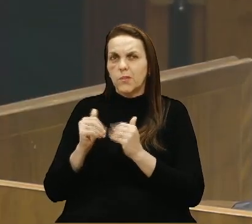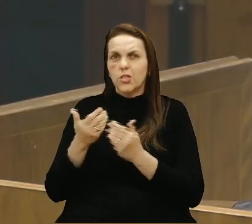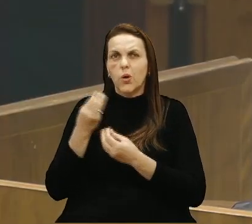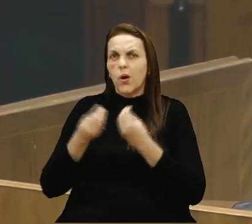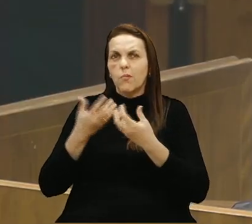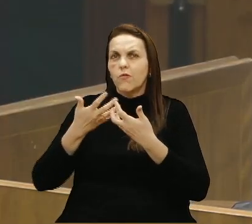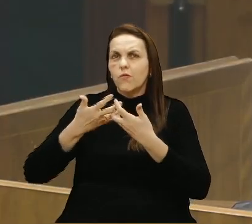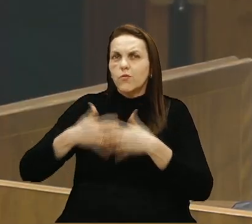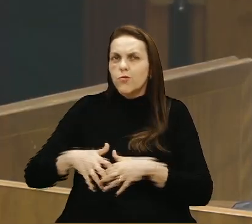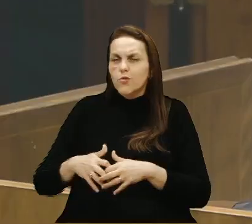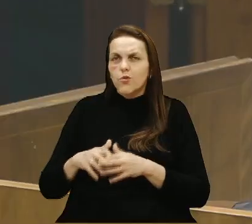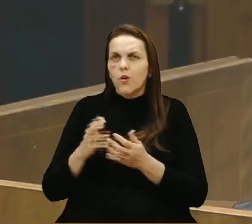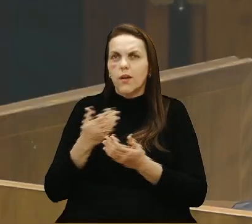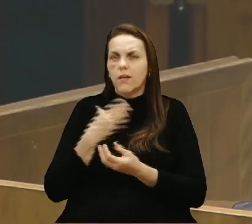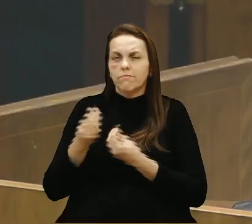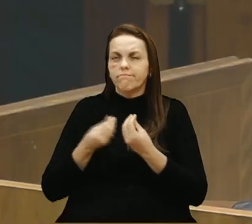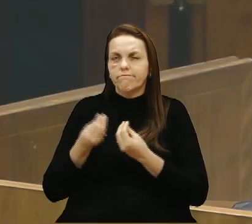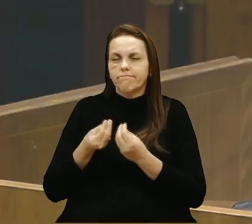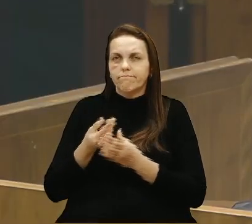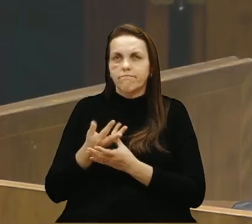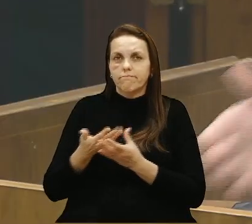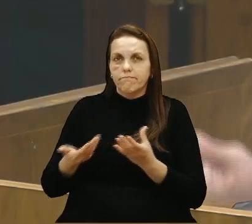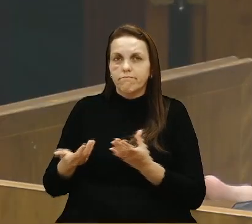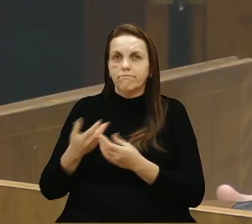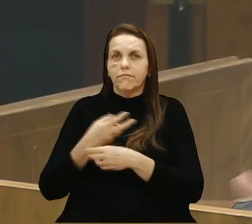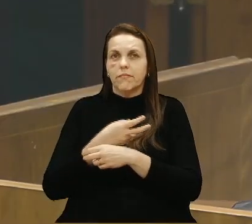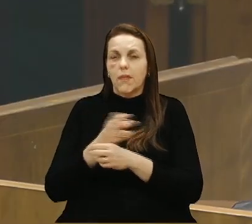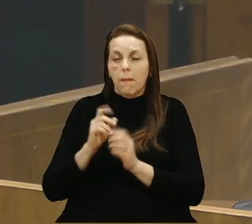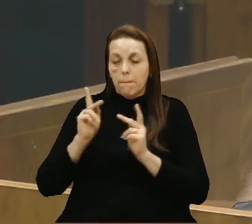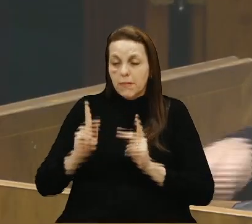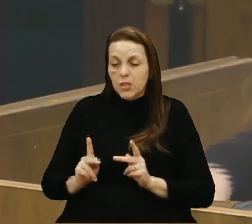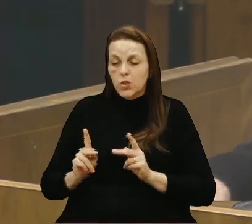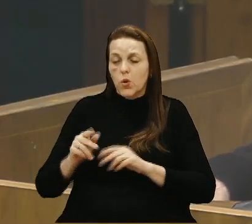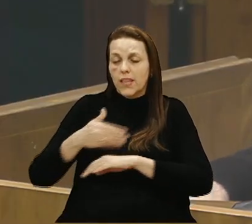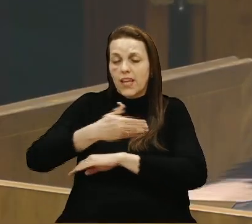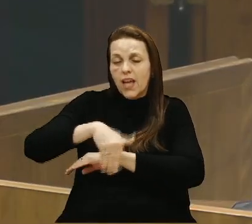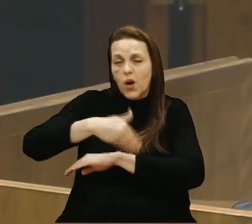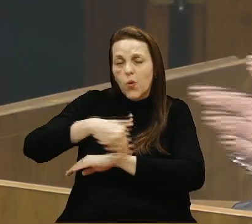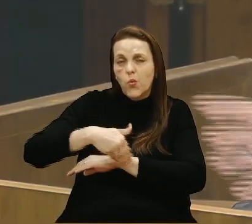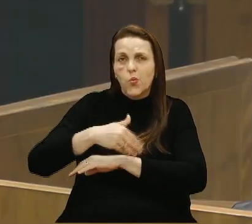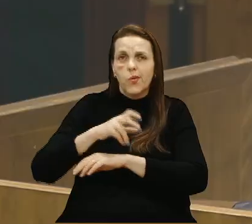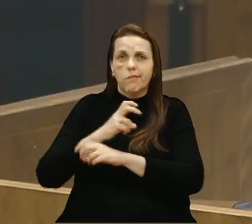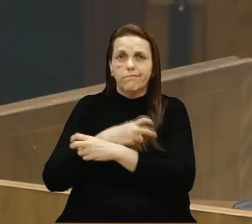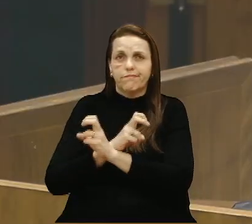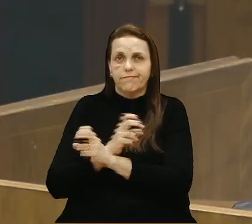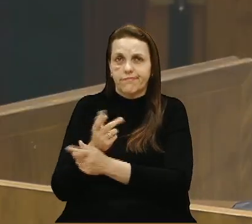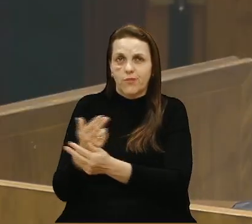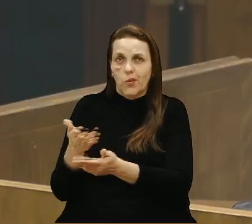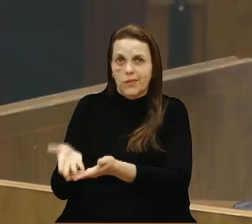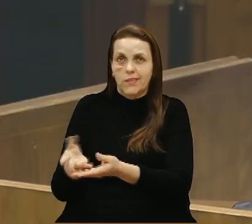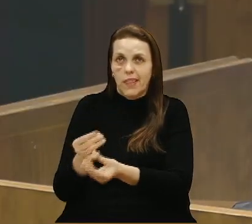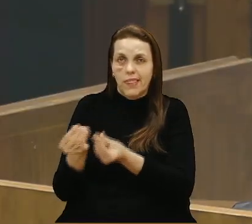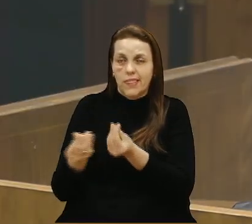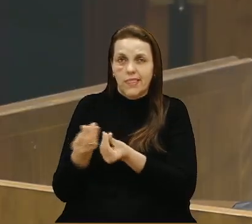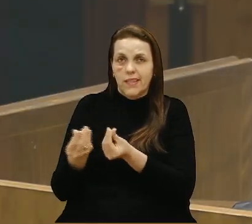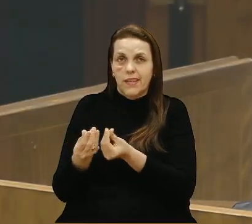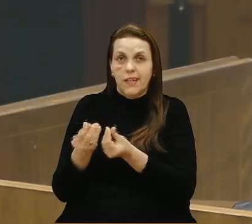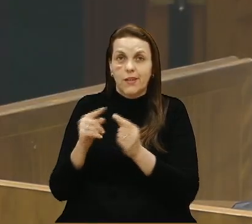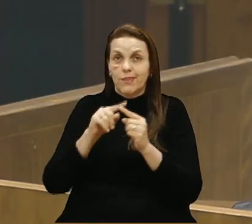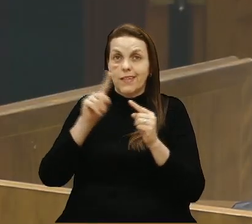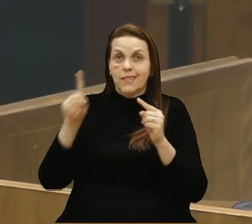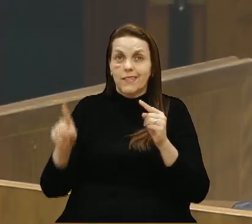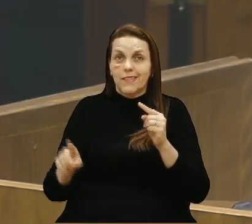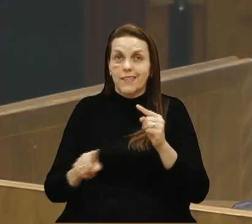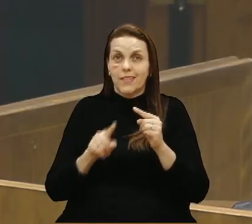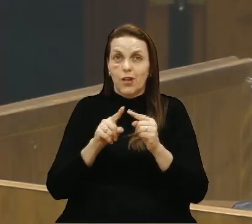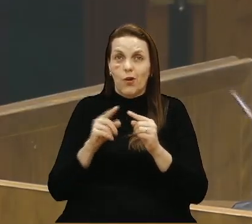funciona a desintoxicação, como é que pega a pessoa que está em situação de rua, acaba dando um tratamento para ela, e eu descobri que não tem um ciclo que fecha inteiro, né? Que